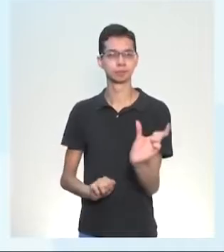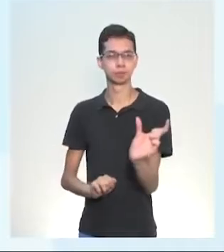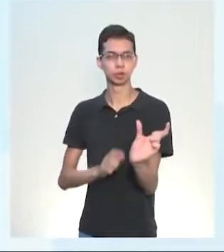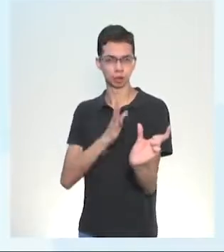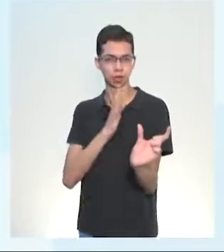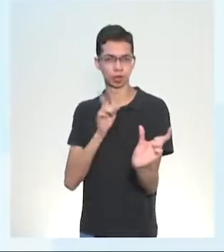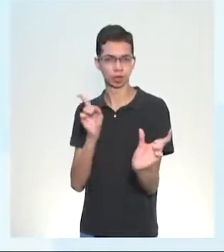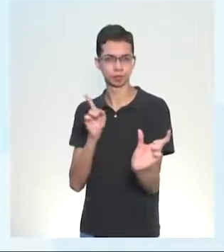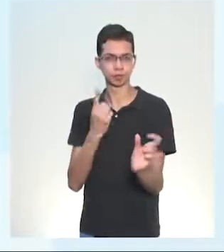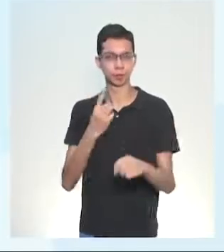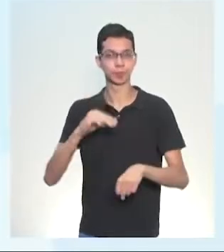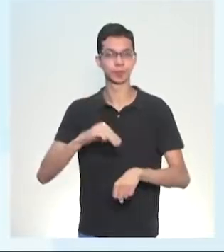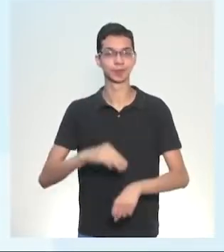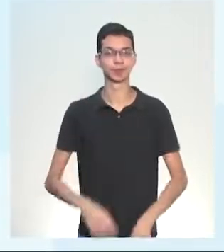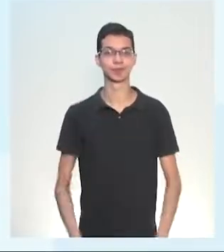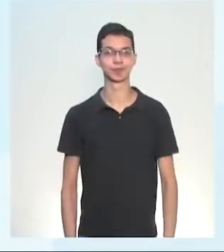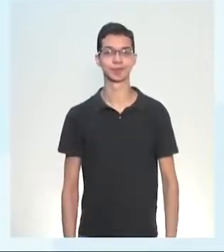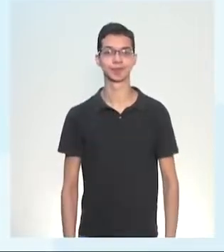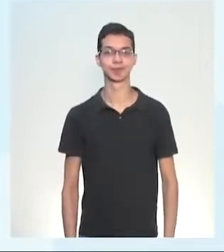1 minuto. pegou, hein?